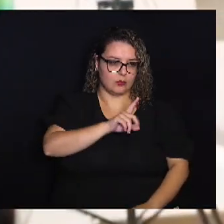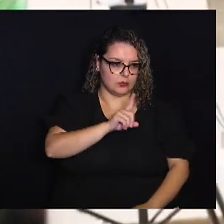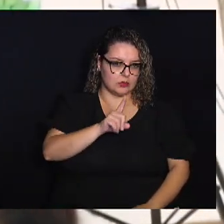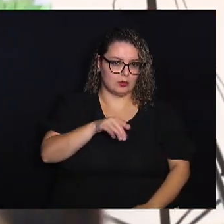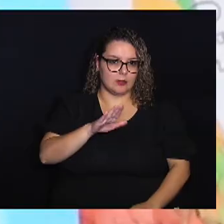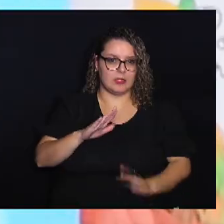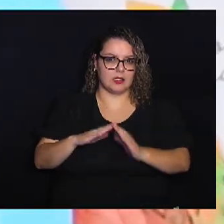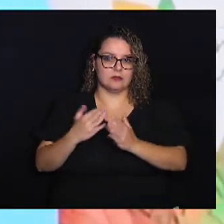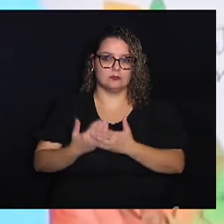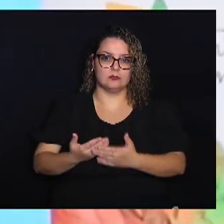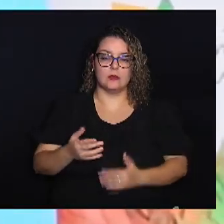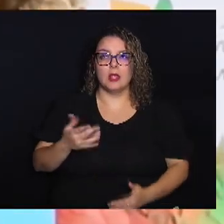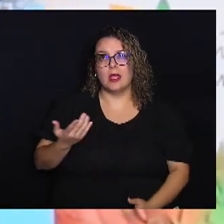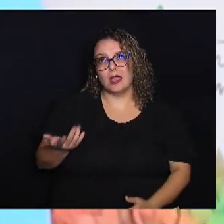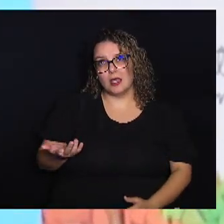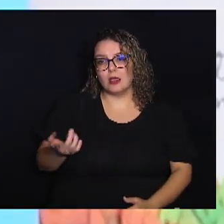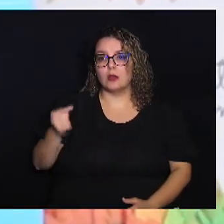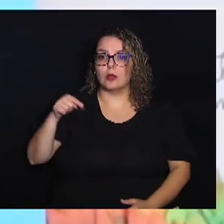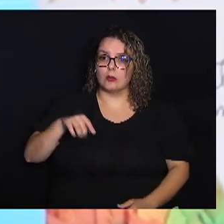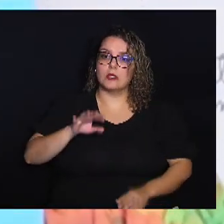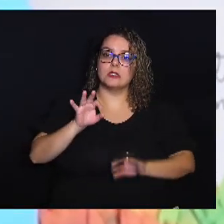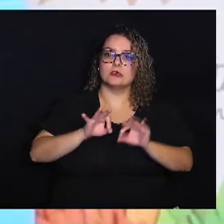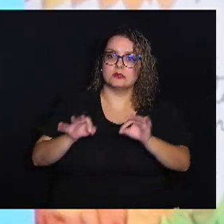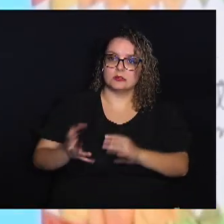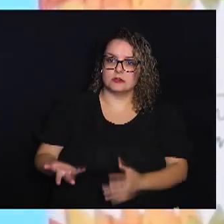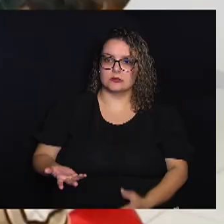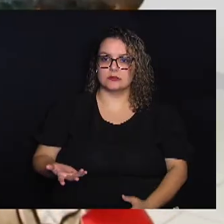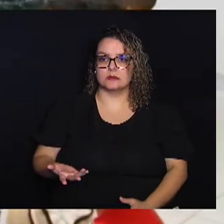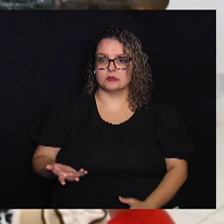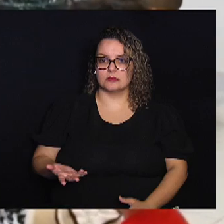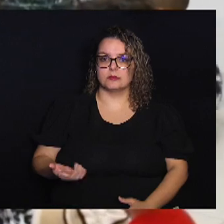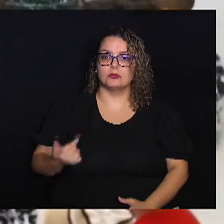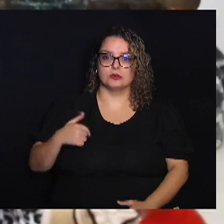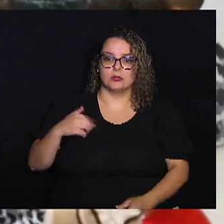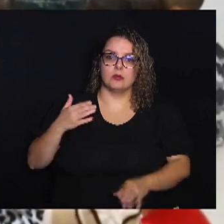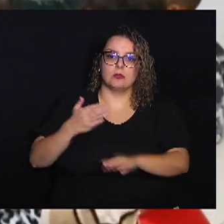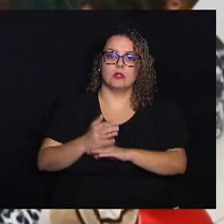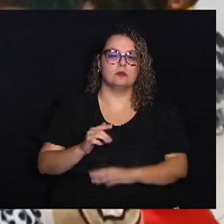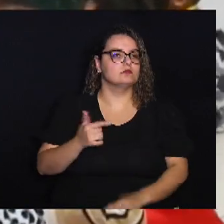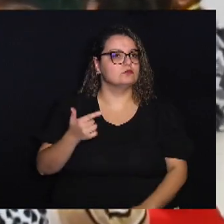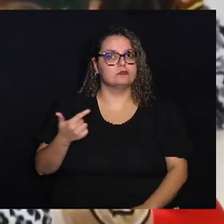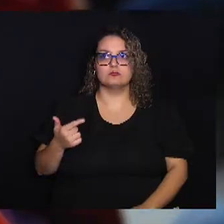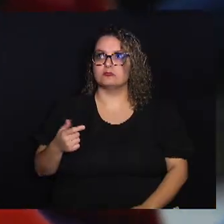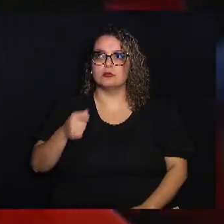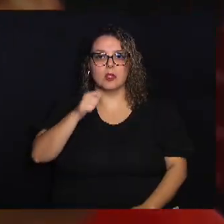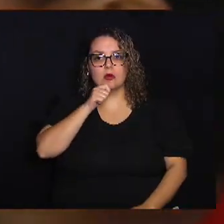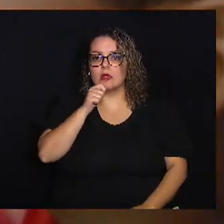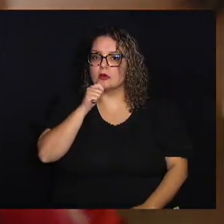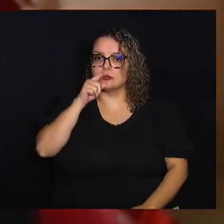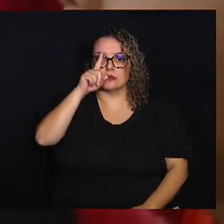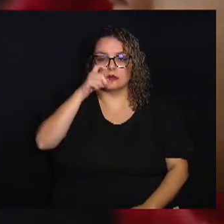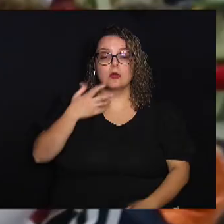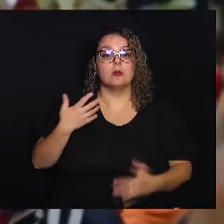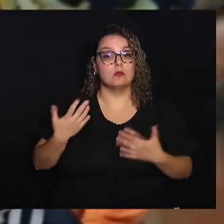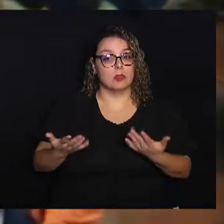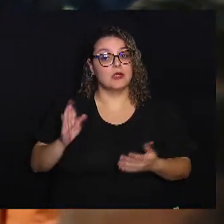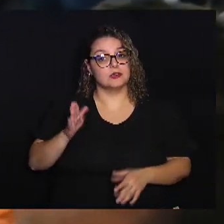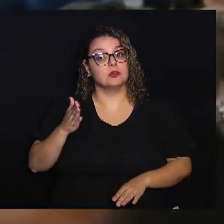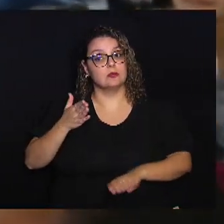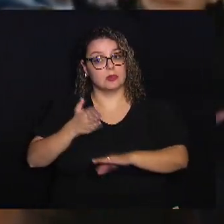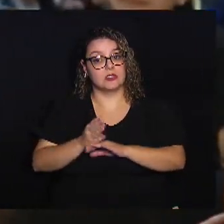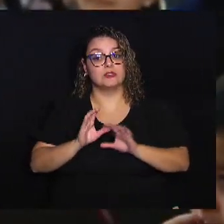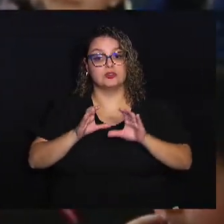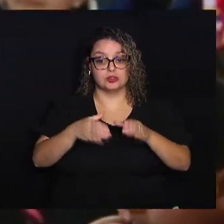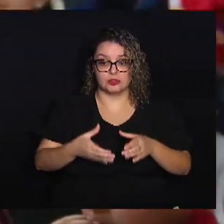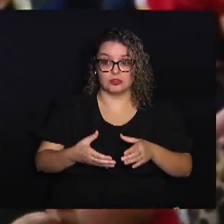mais escola? Com esses projetos dos que eu participei, não teve nenhum ainda com hospital, mas eu já participei de